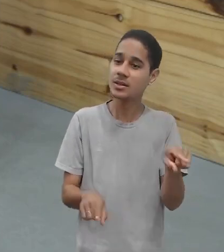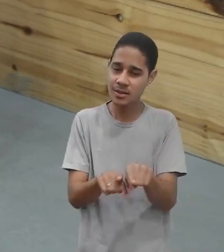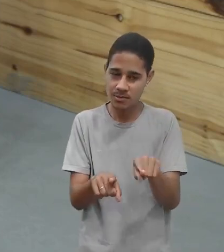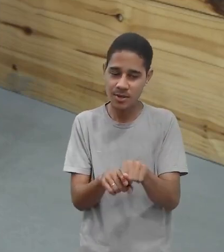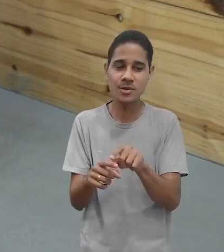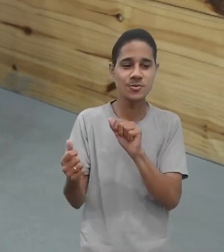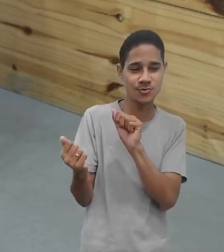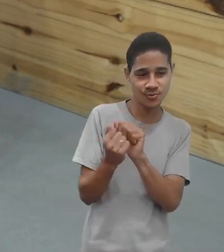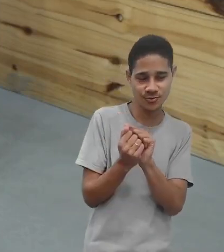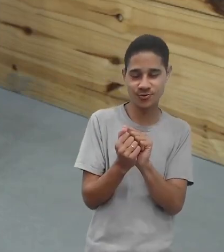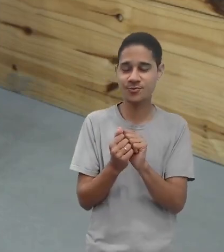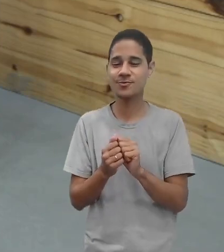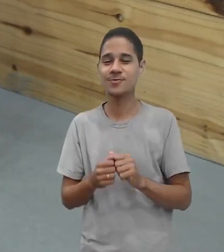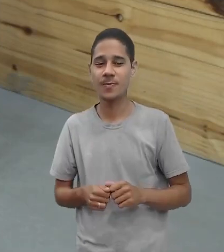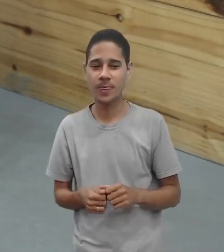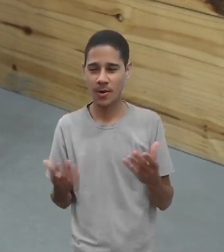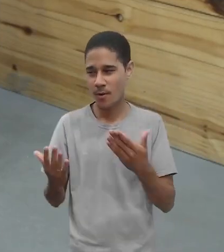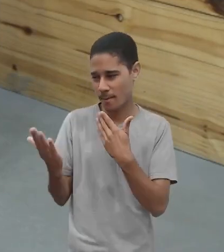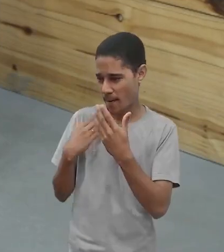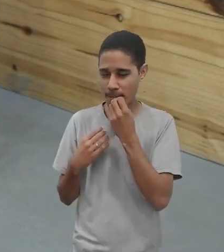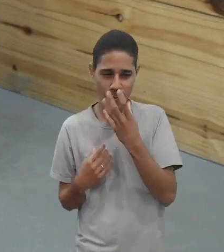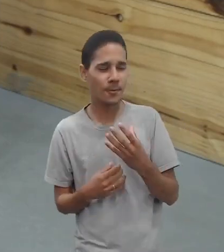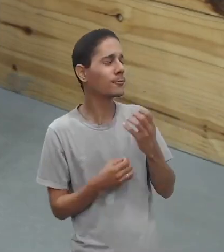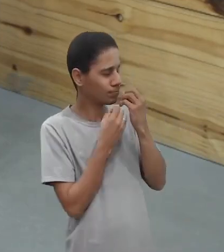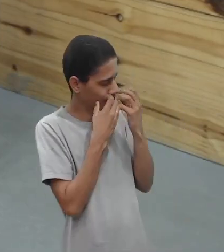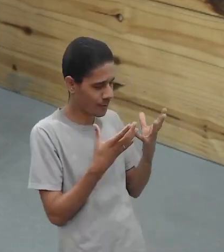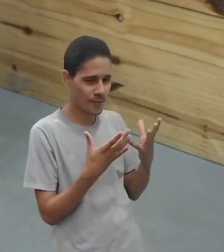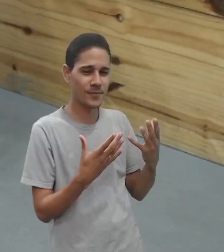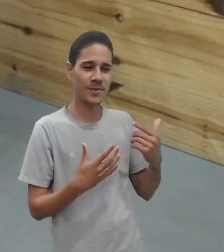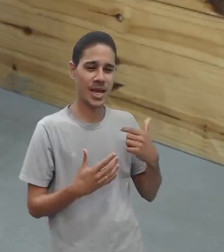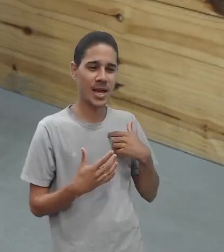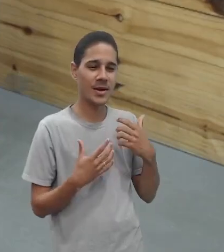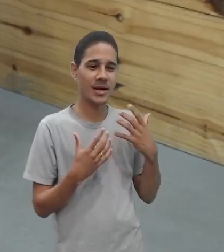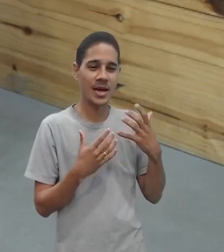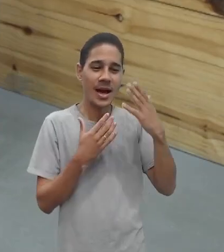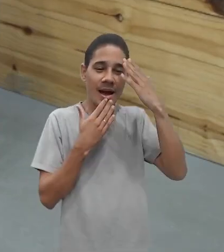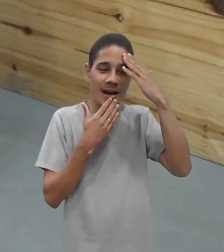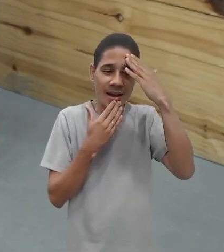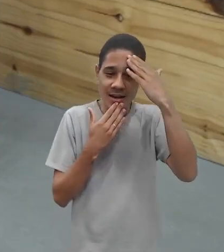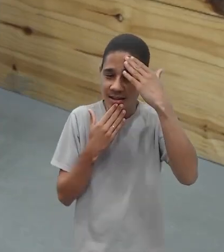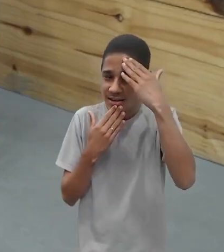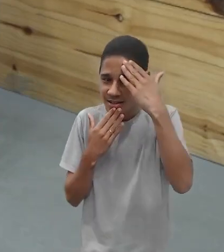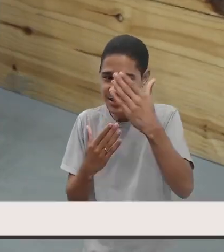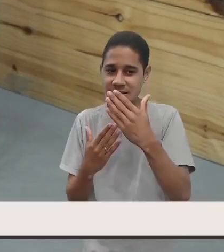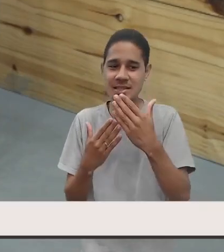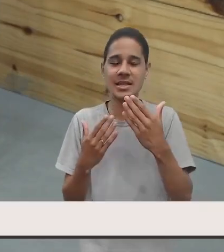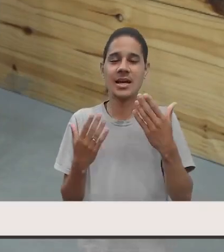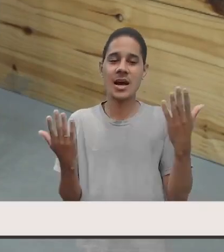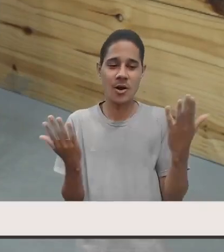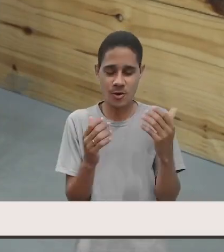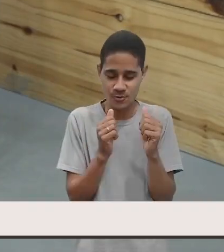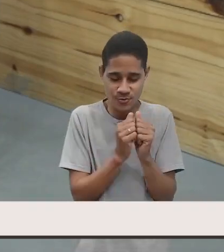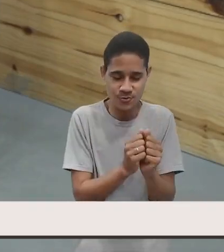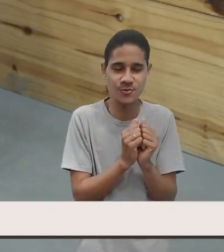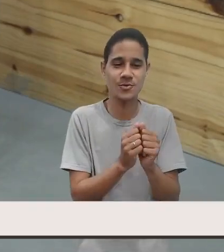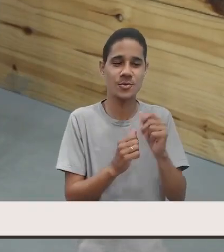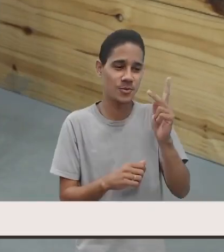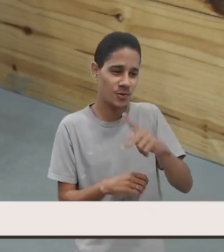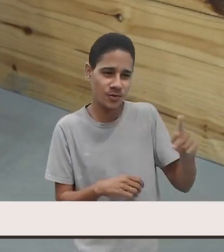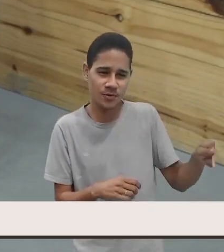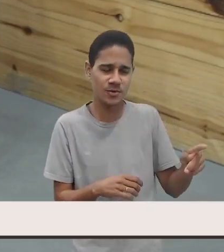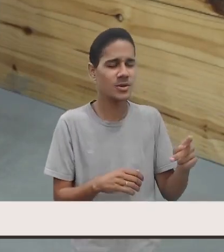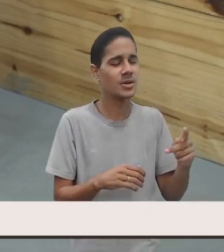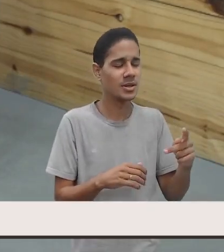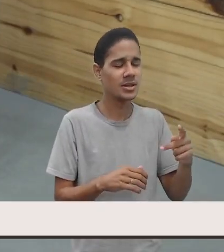Cris? Hoje o papo vai ser bom. Vai ser bom. Eu tenho só que agradecer a oportunidade de permanecer ao lado de uma pessoa que é sumidade no